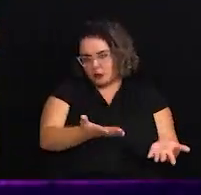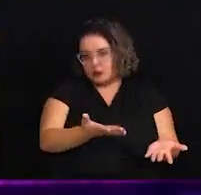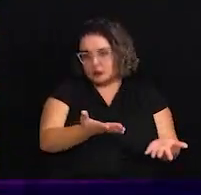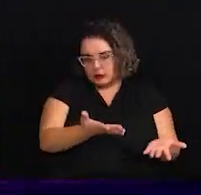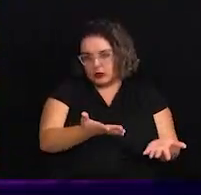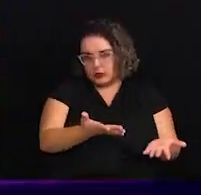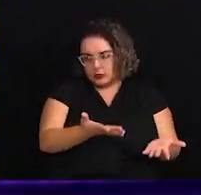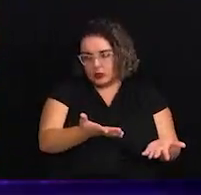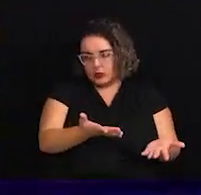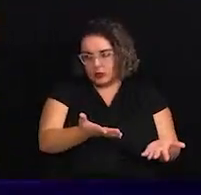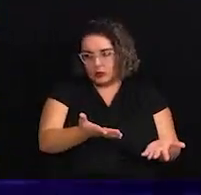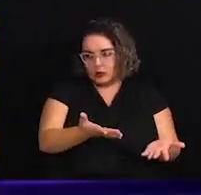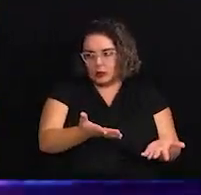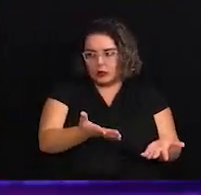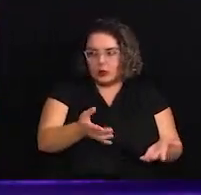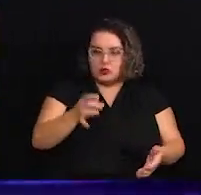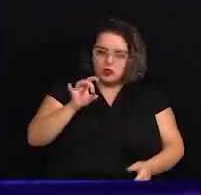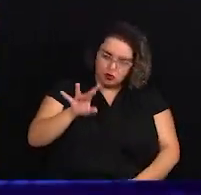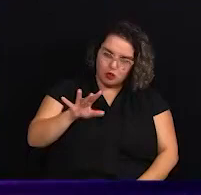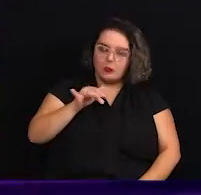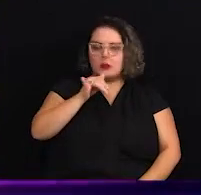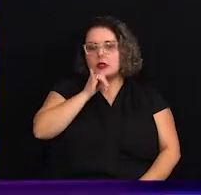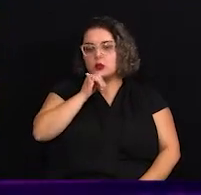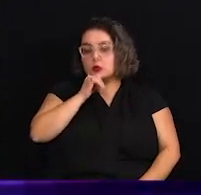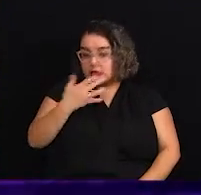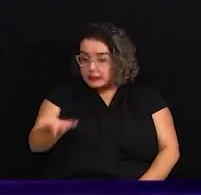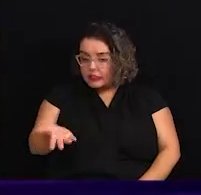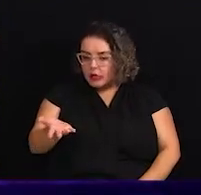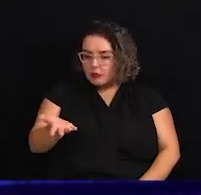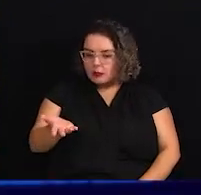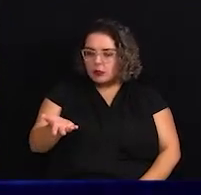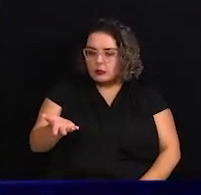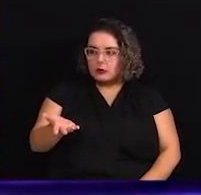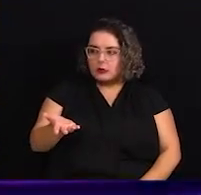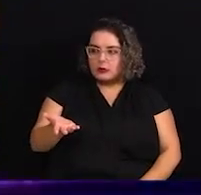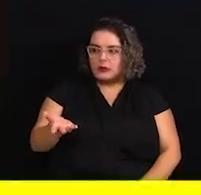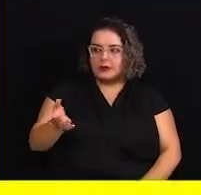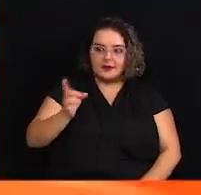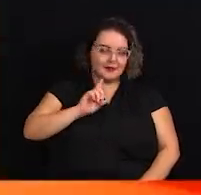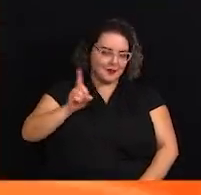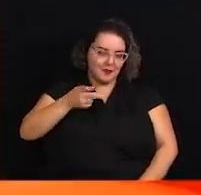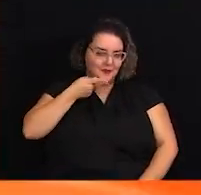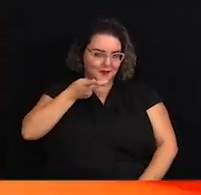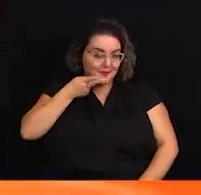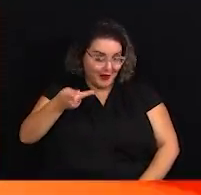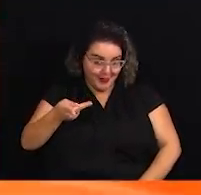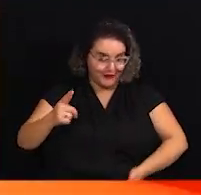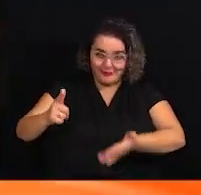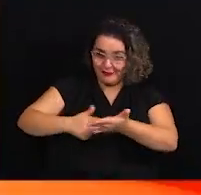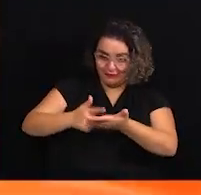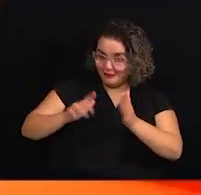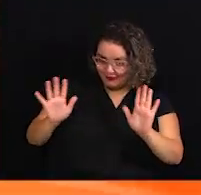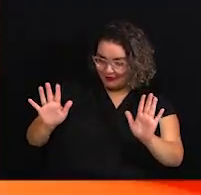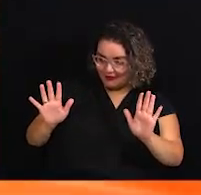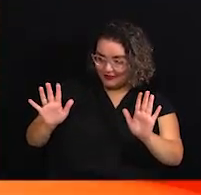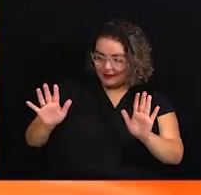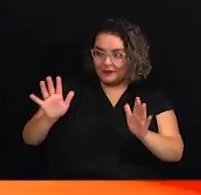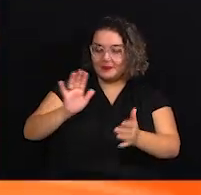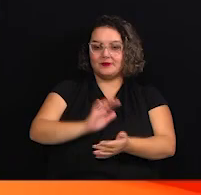realidade. Só para te dar um exemplo, sem querer dar spoiler, mas a figura